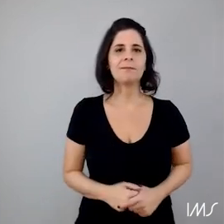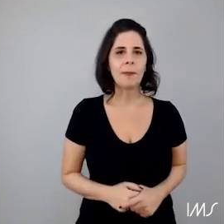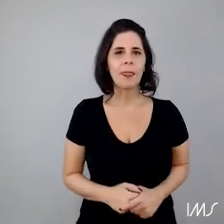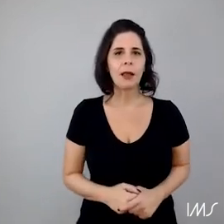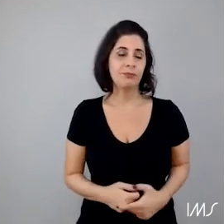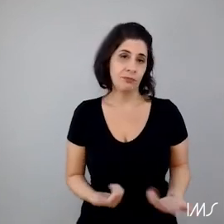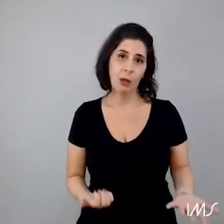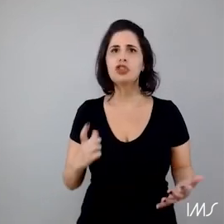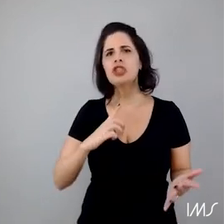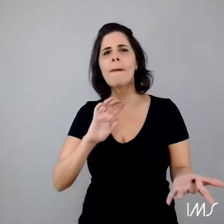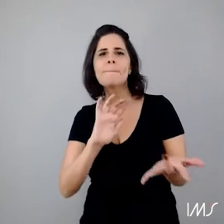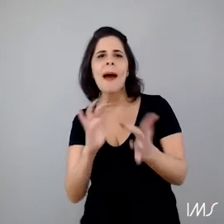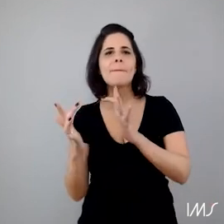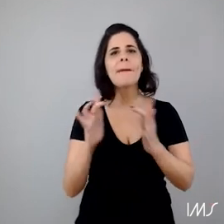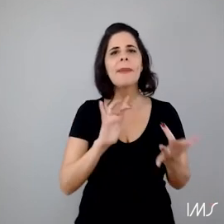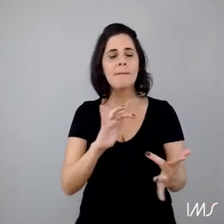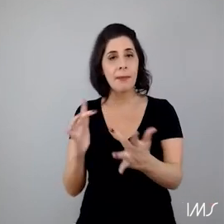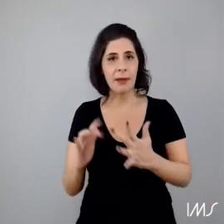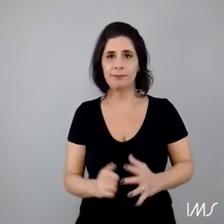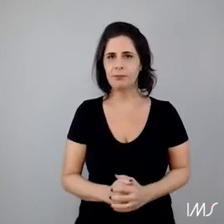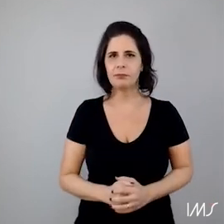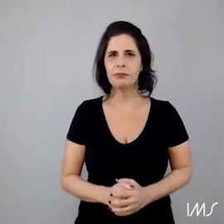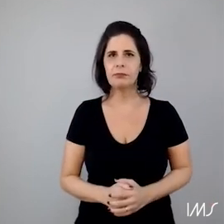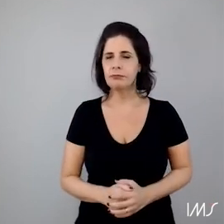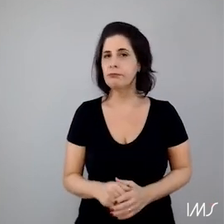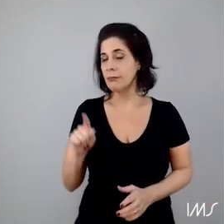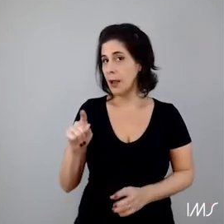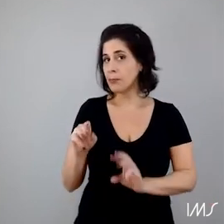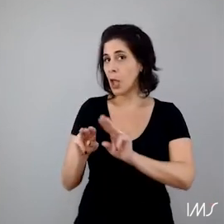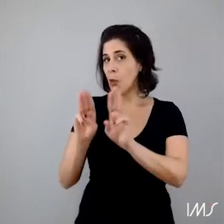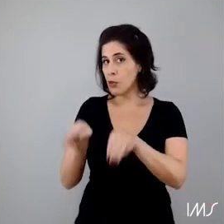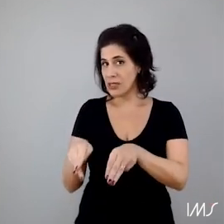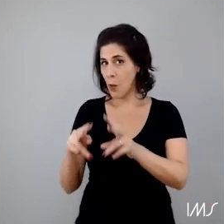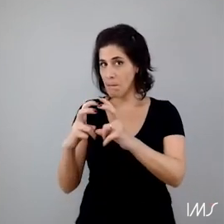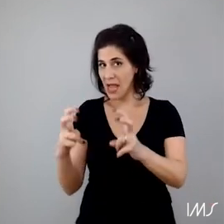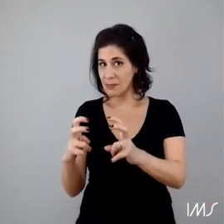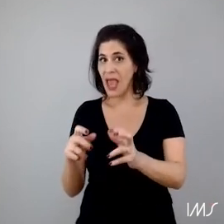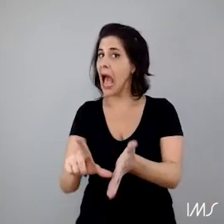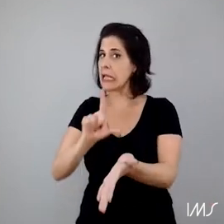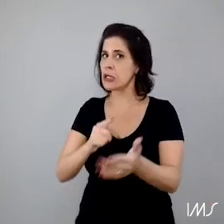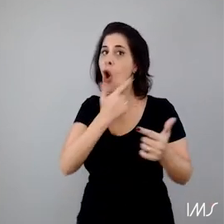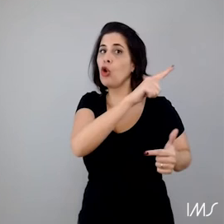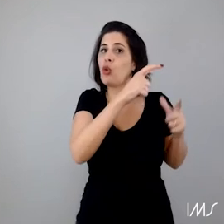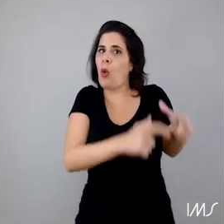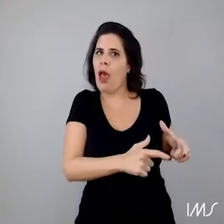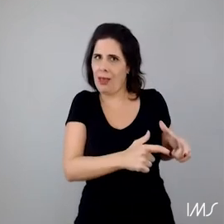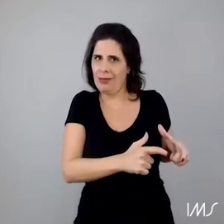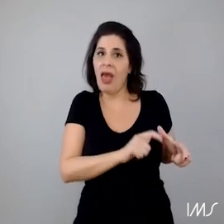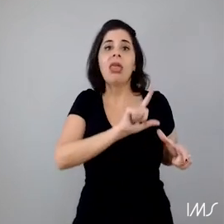Paulista, ele estava lá na cidade, no prédio dos Diários Associados, e era um ponto de encontro